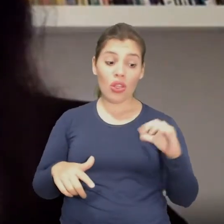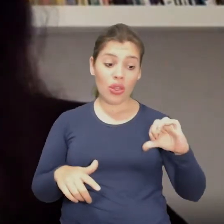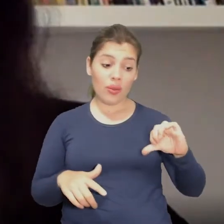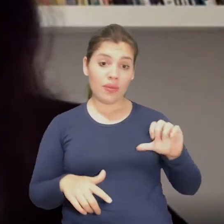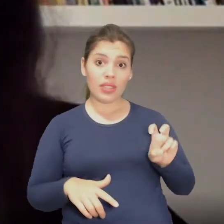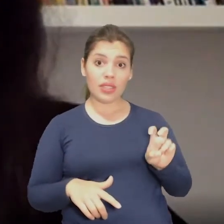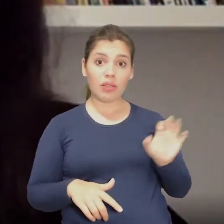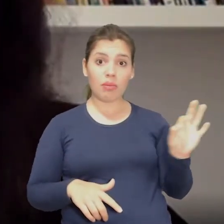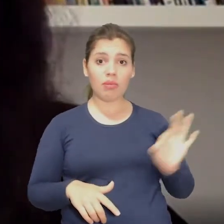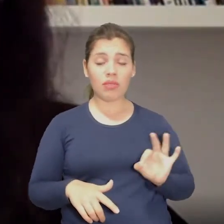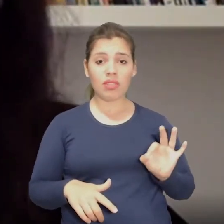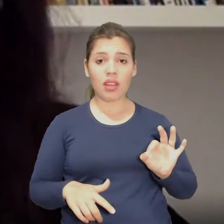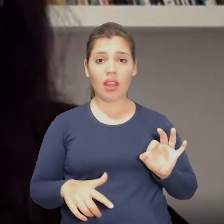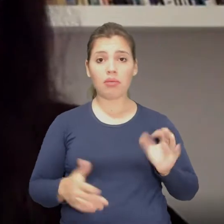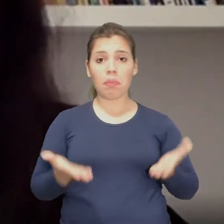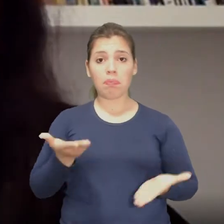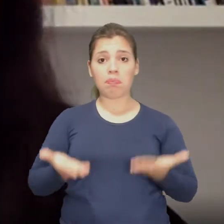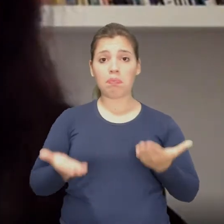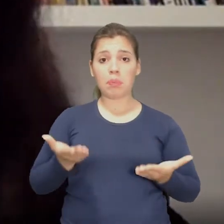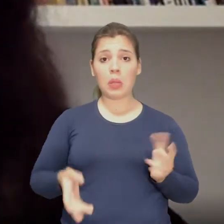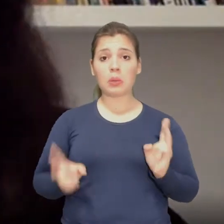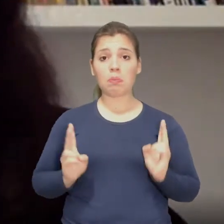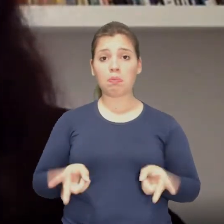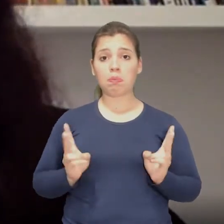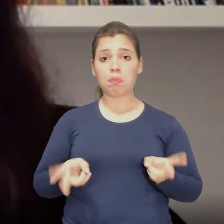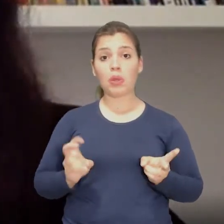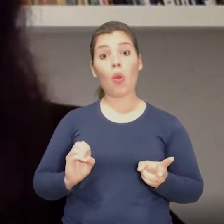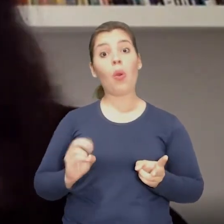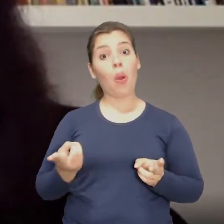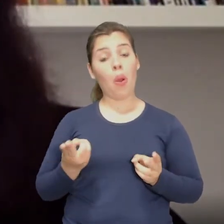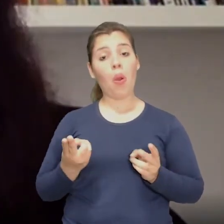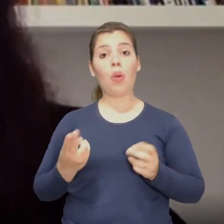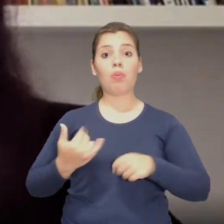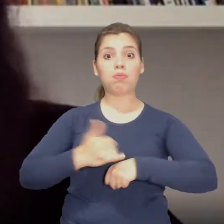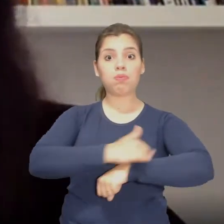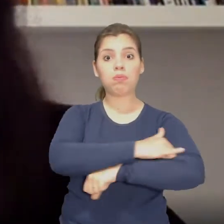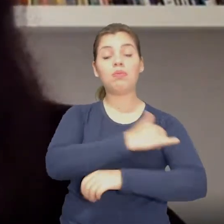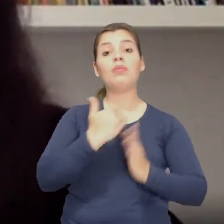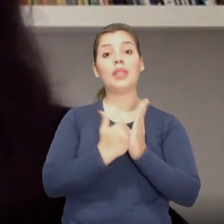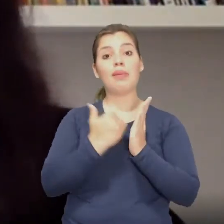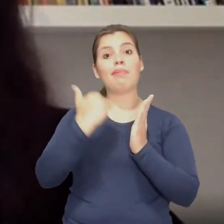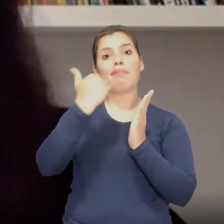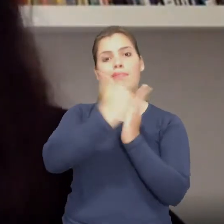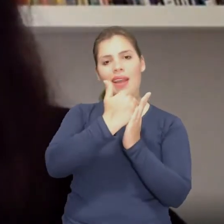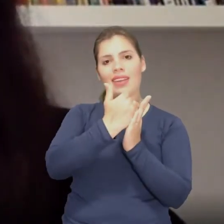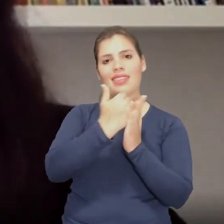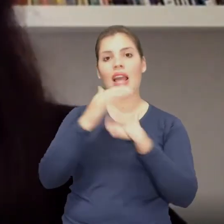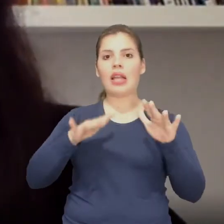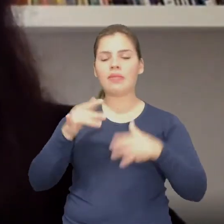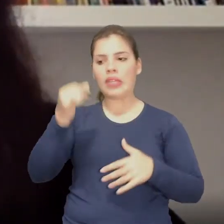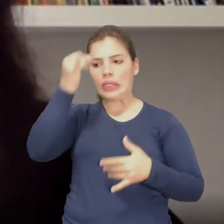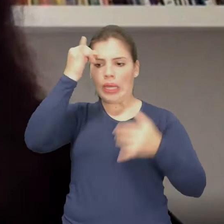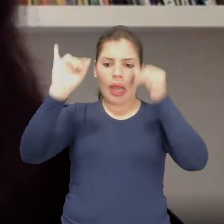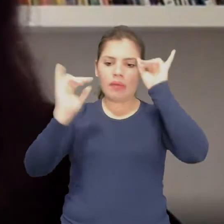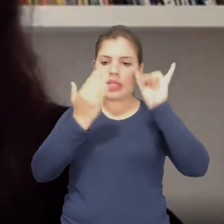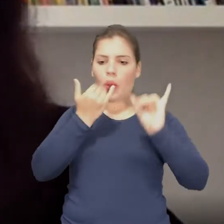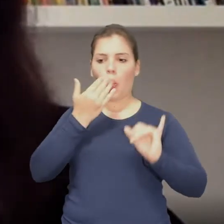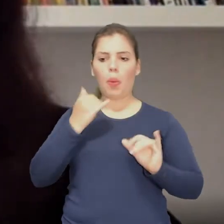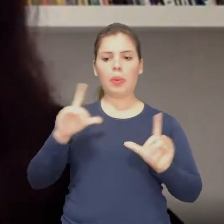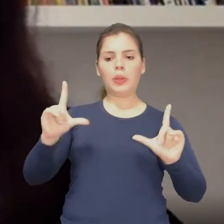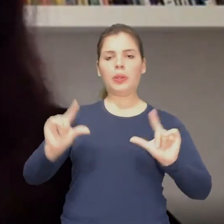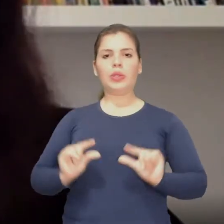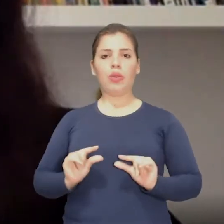de fato, ou ficam com o mesmo peso ou com um peso maior. Além de a dieta simplesmente não funcionar, acontecem alguns